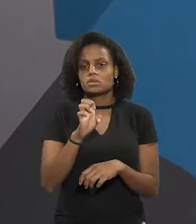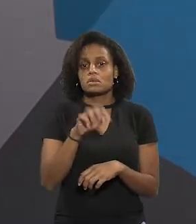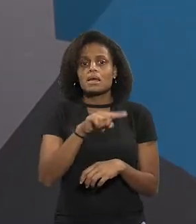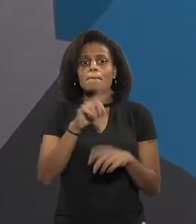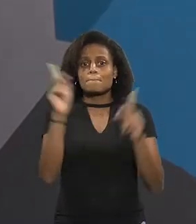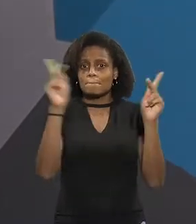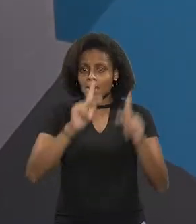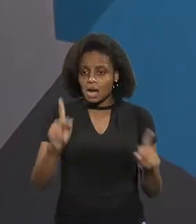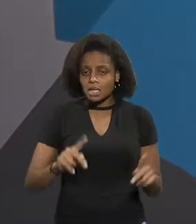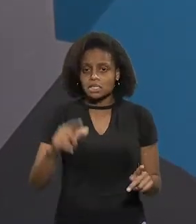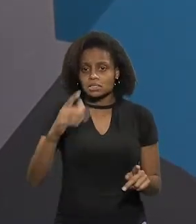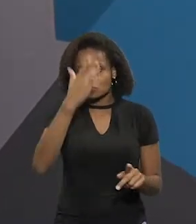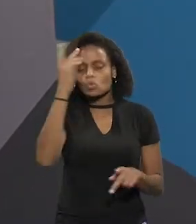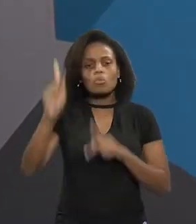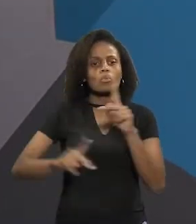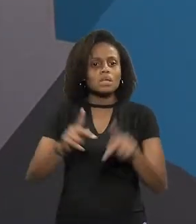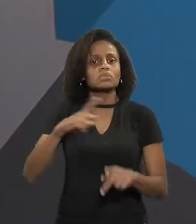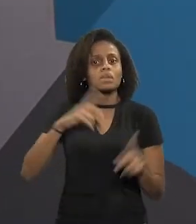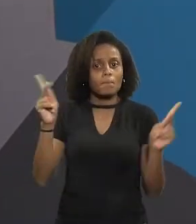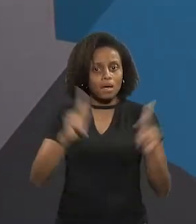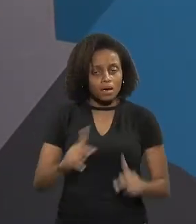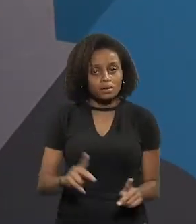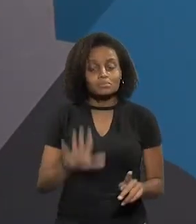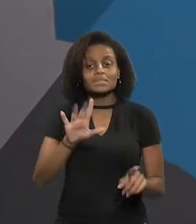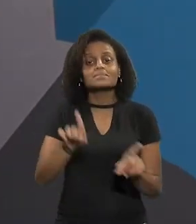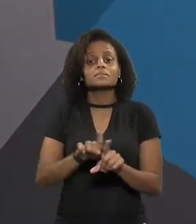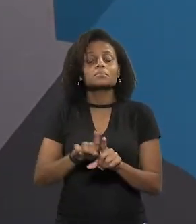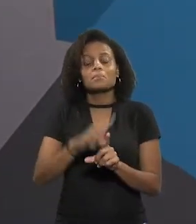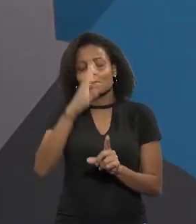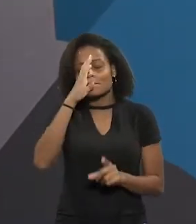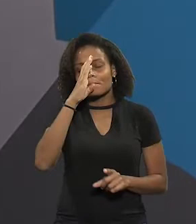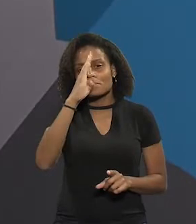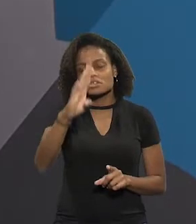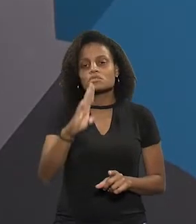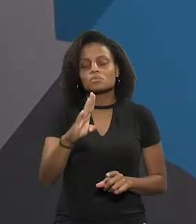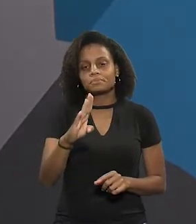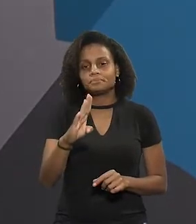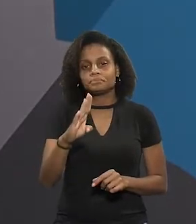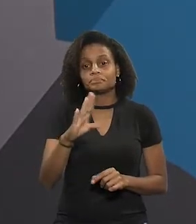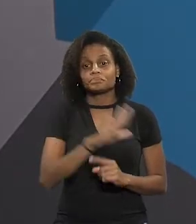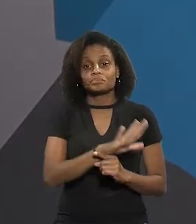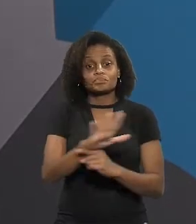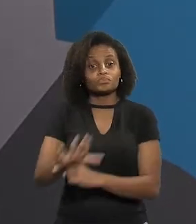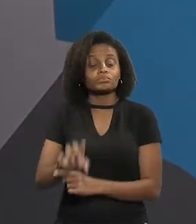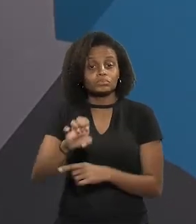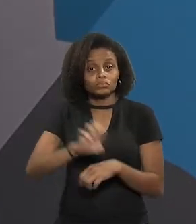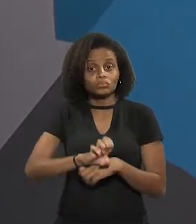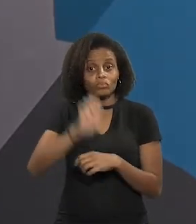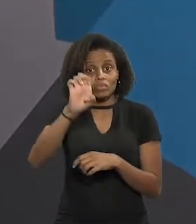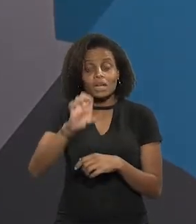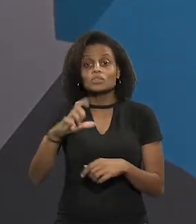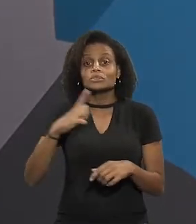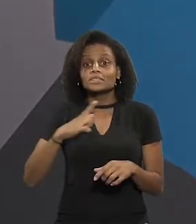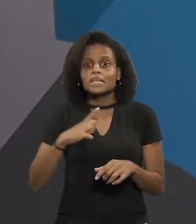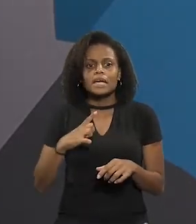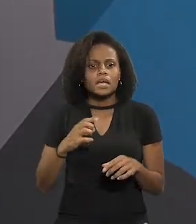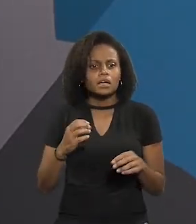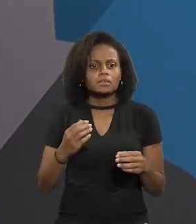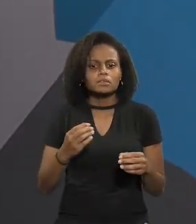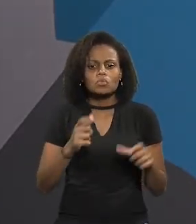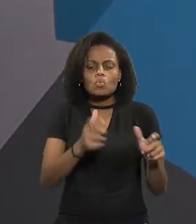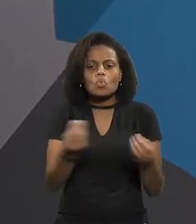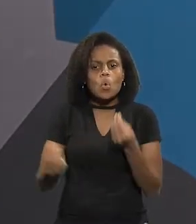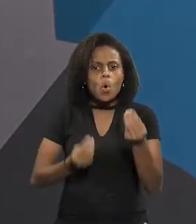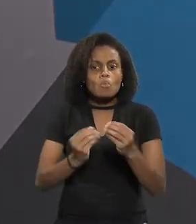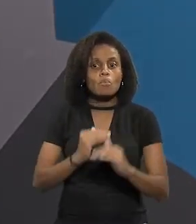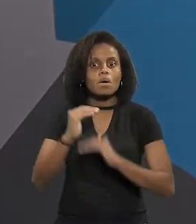a paz que o cidadão fluminense tanto precisa, mas principalmente para propiciar que o Estado crie as condições para